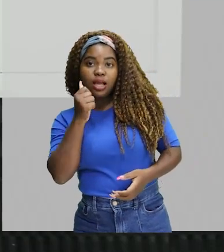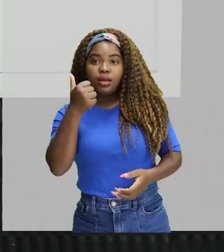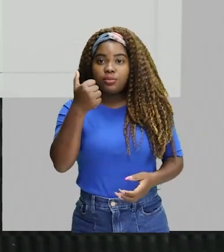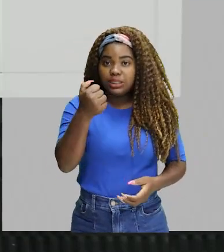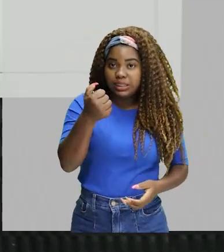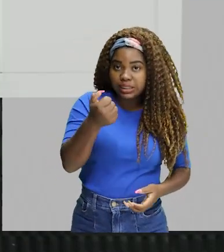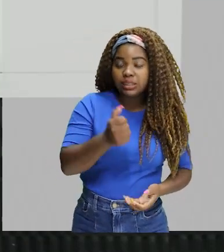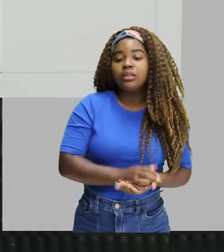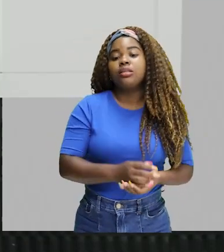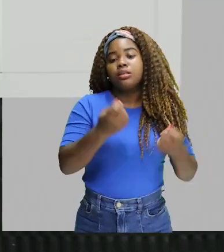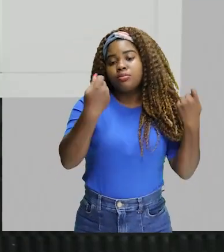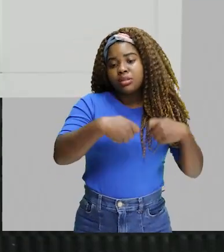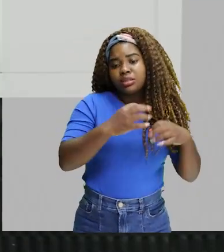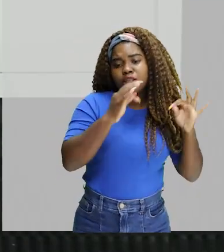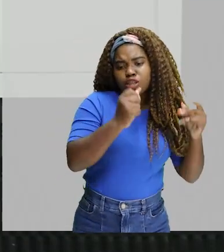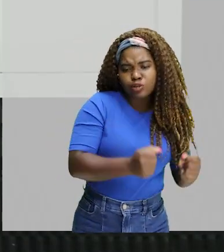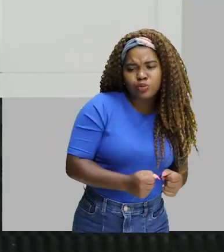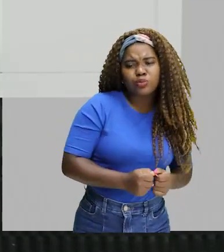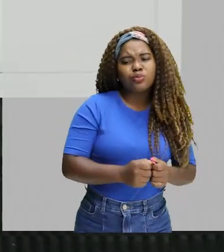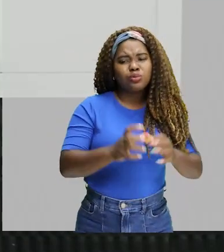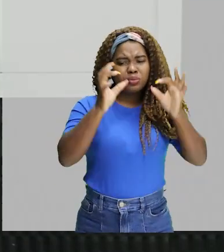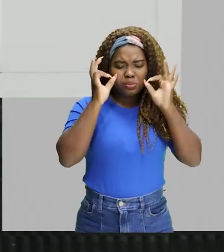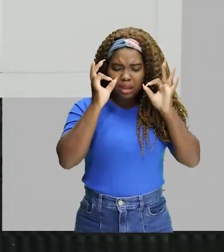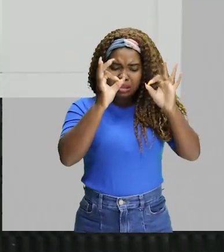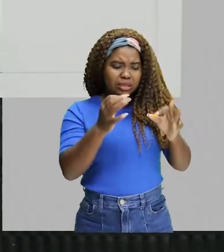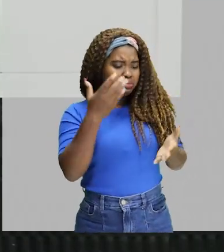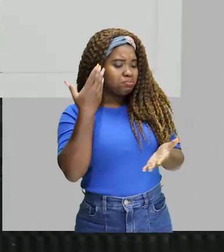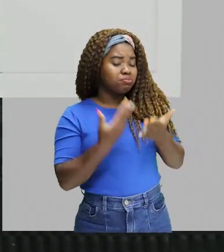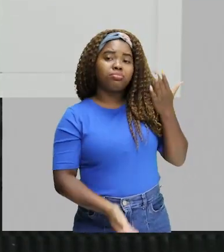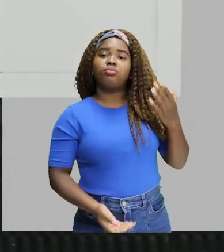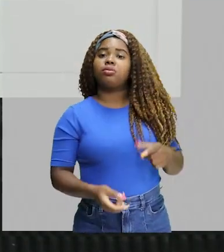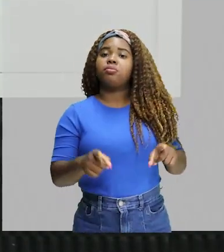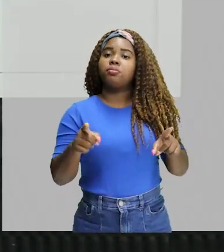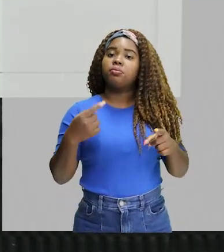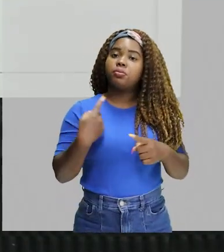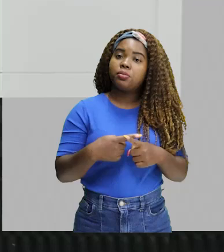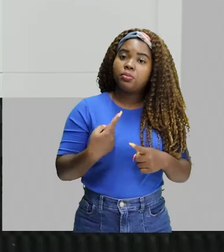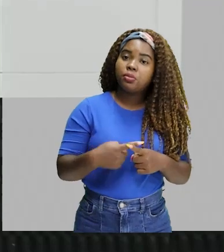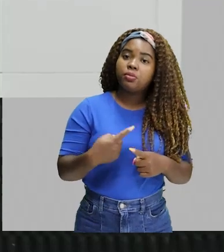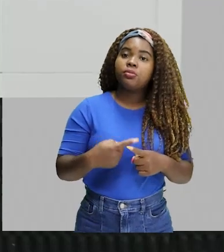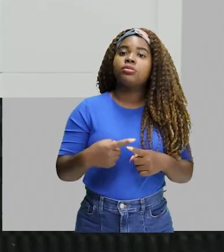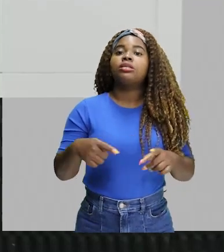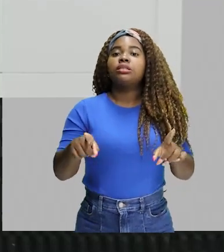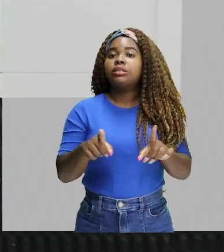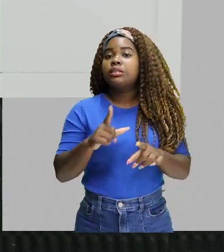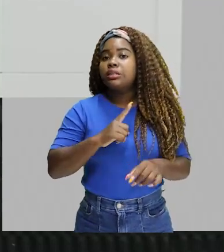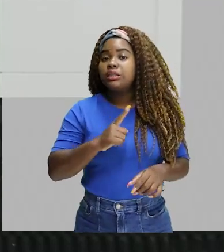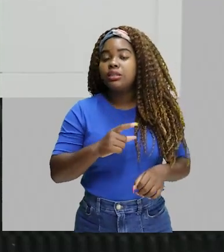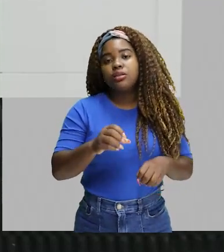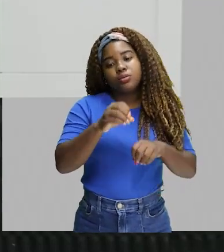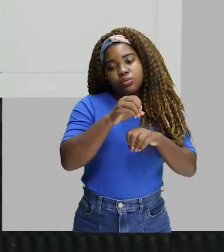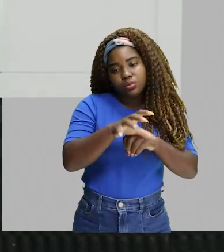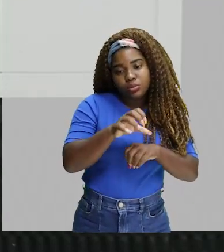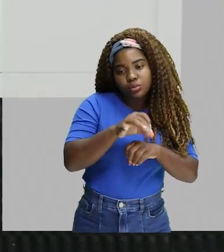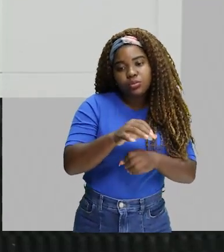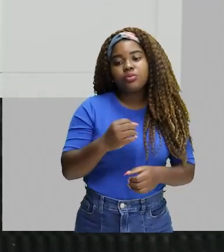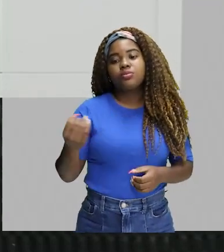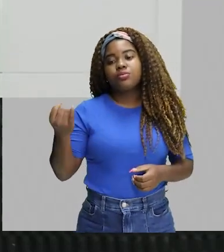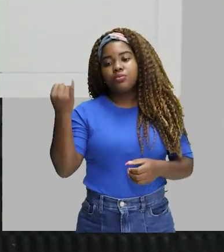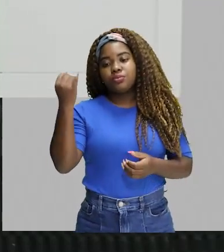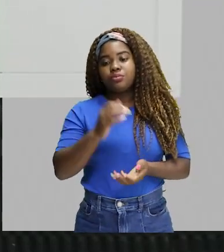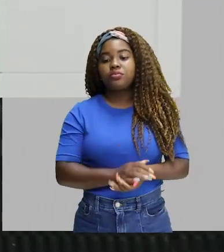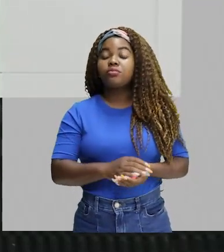não perder a atenção, que nós vamos dar umas dicas aqui a respeito deste tema maravilhoso que é a felicidade. E detalhe, nós